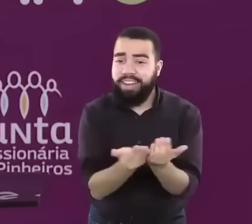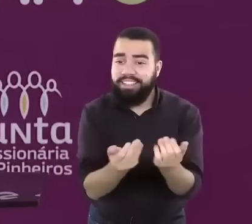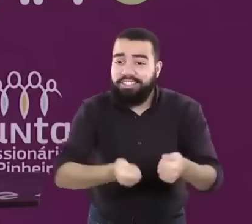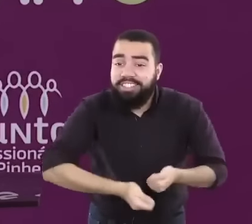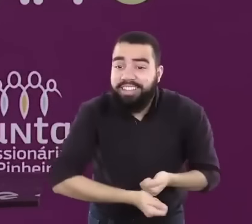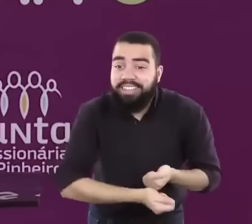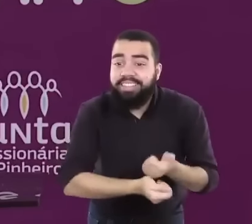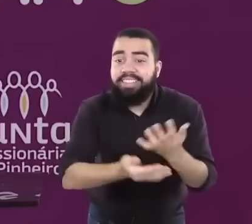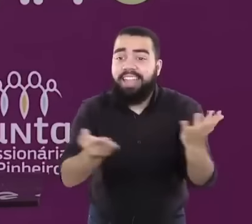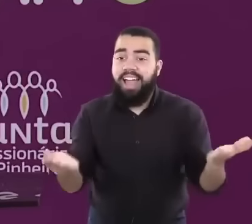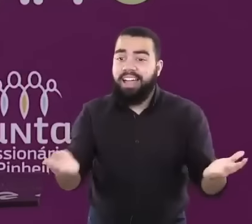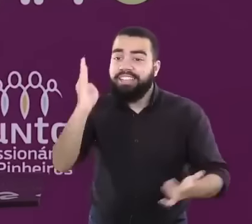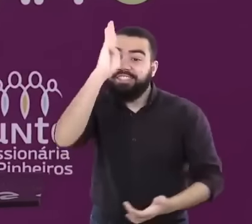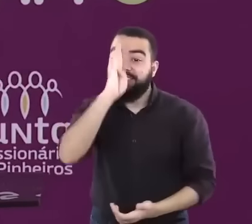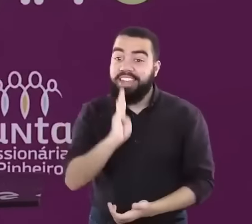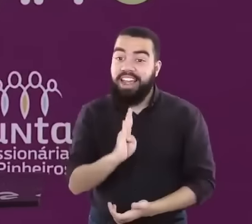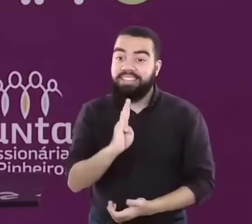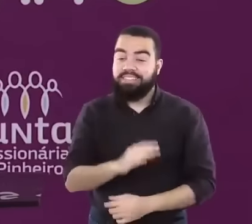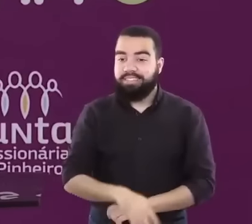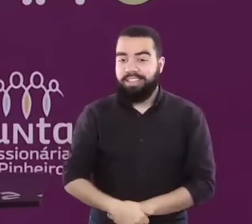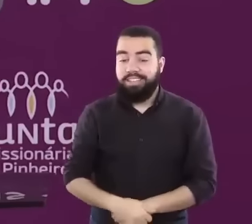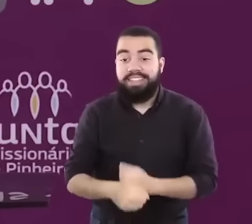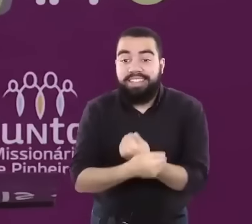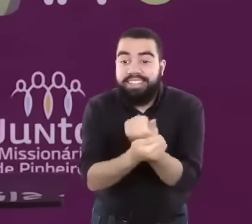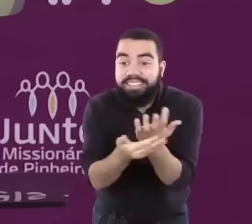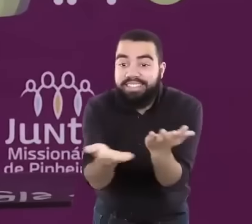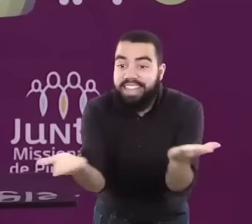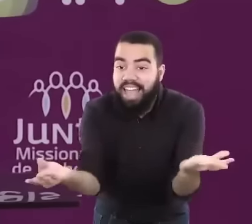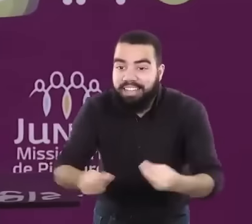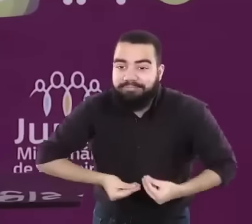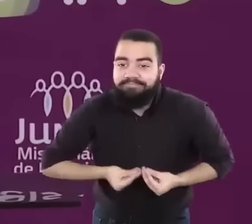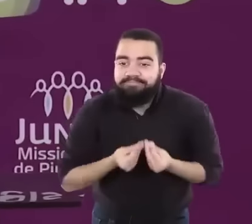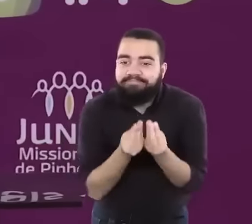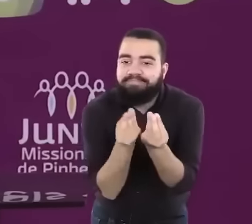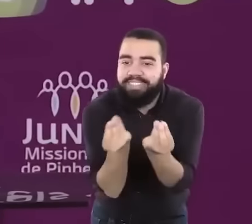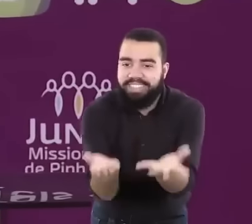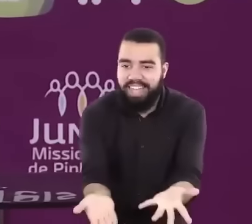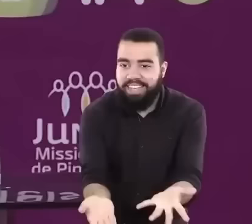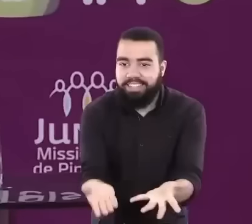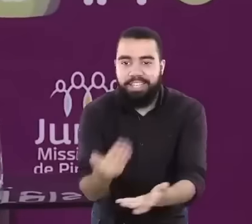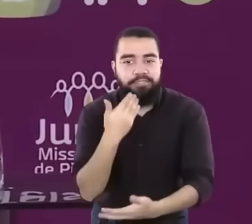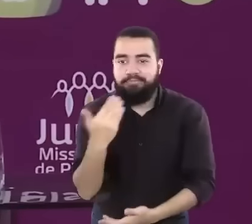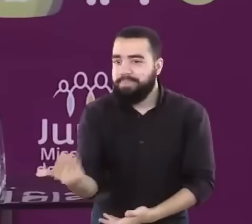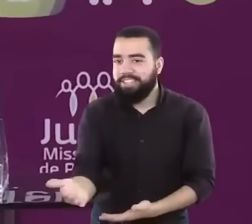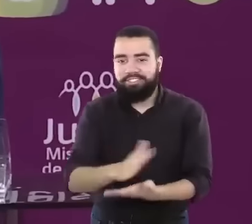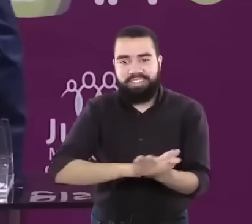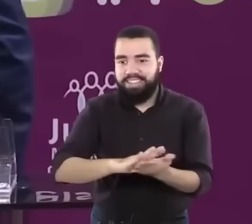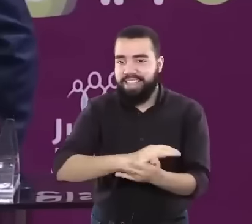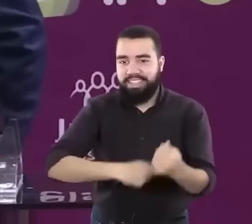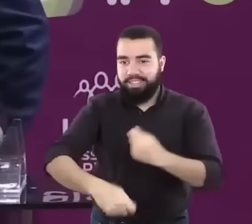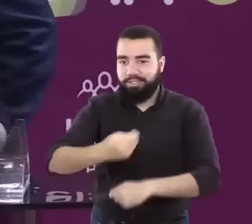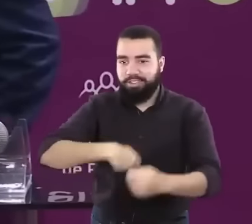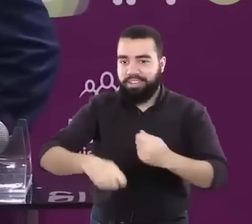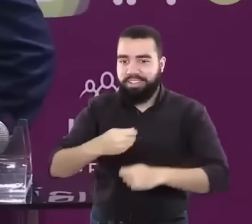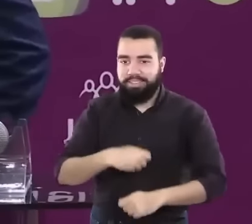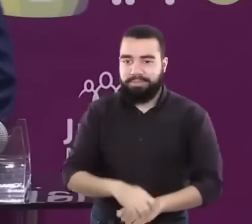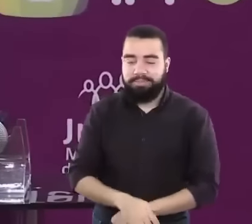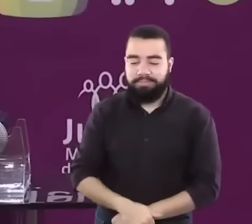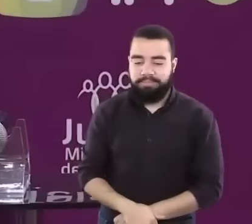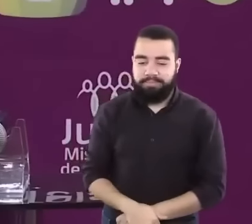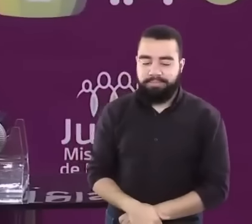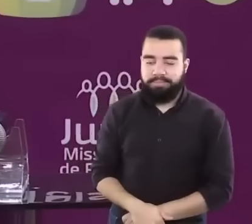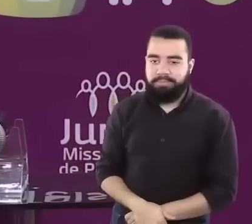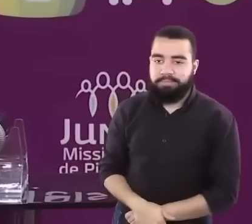dá Versículo 23 e 24 na segunda benção que o o